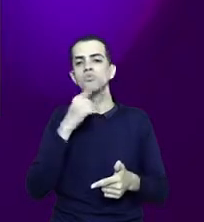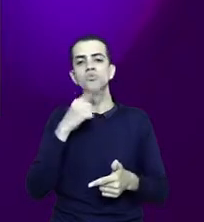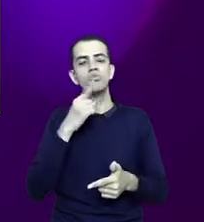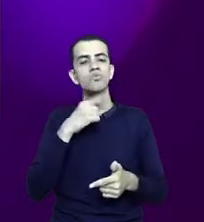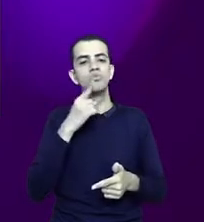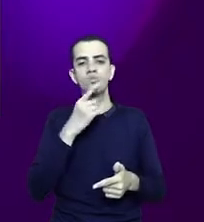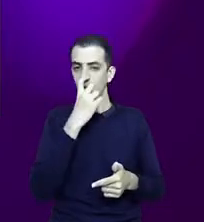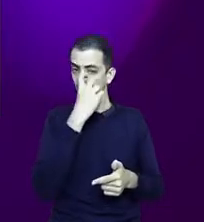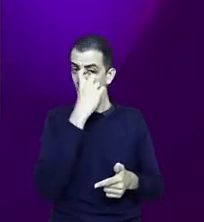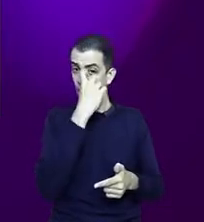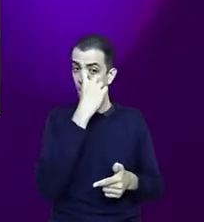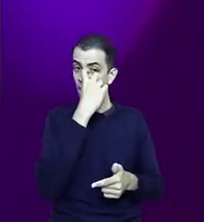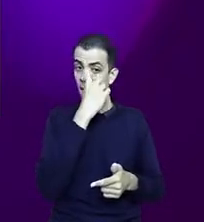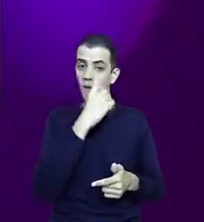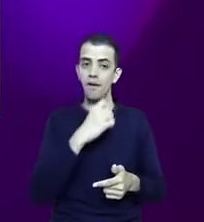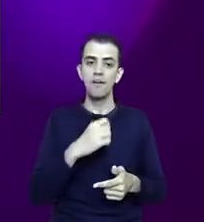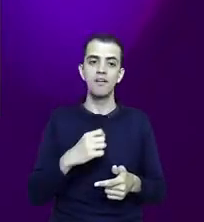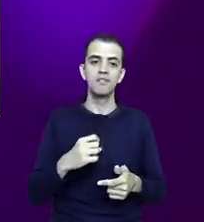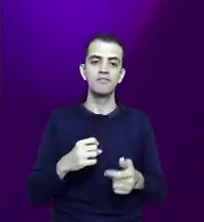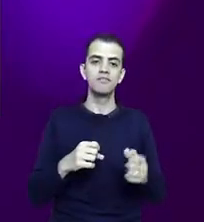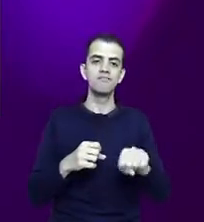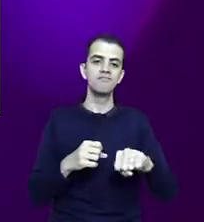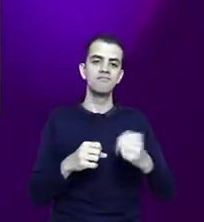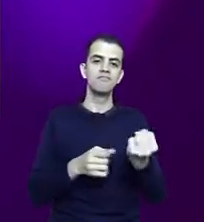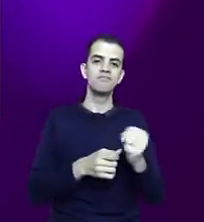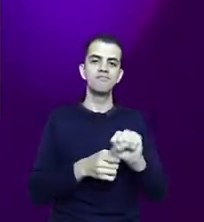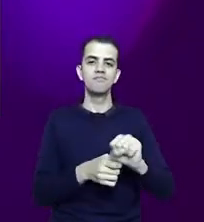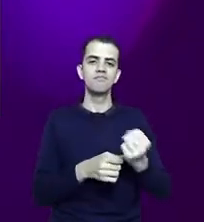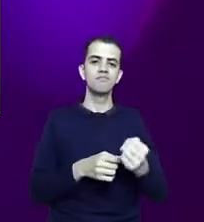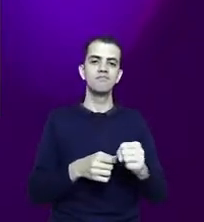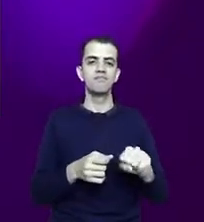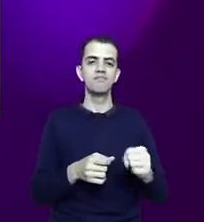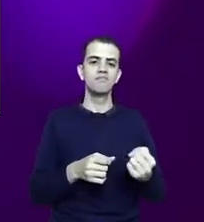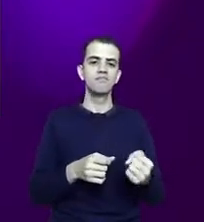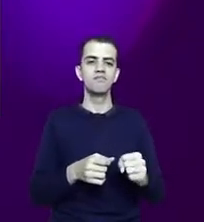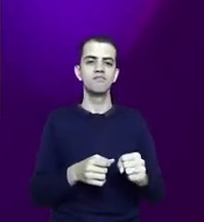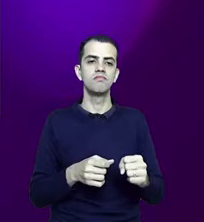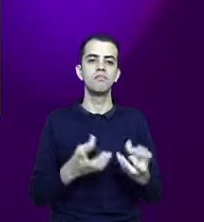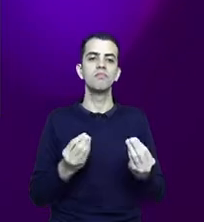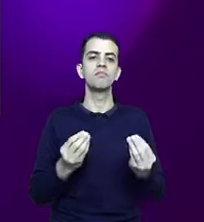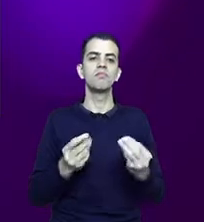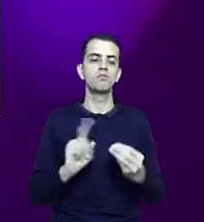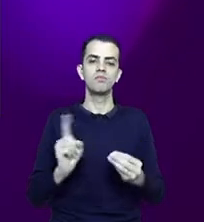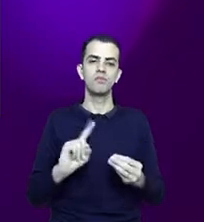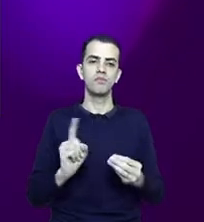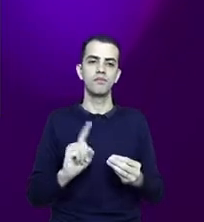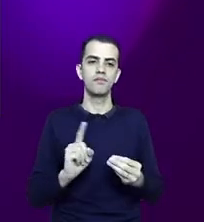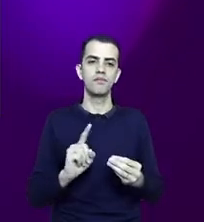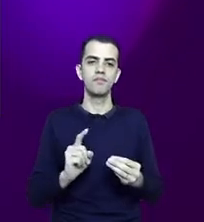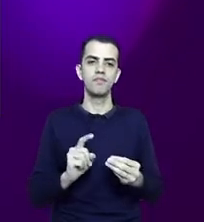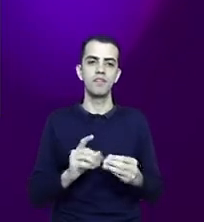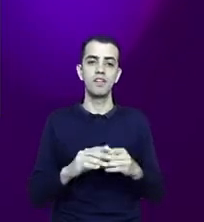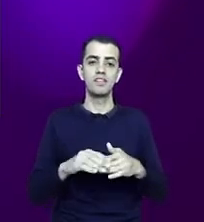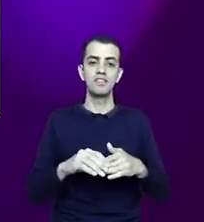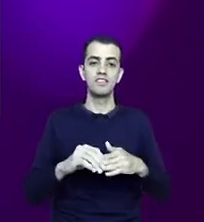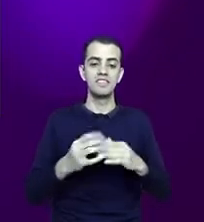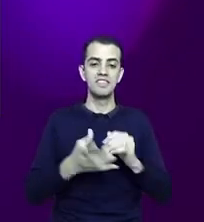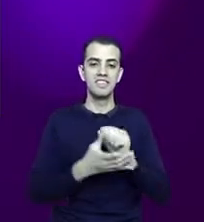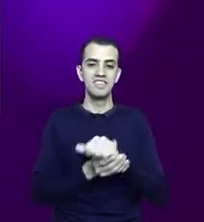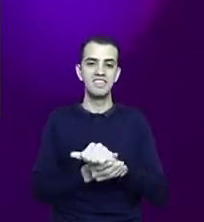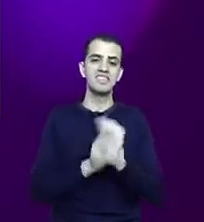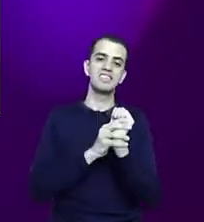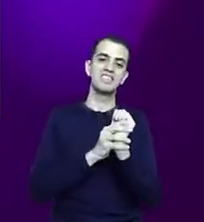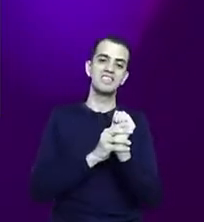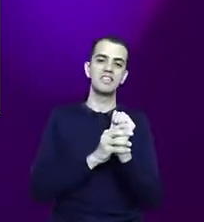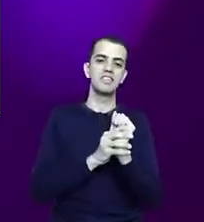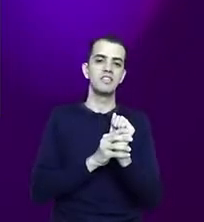tinha uma limitação significativa, não tinha muita limitação de flexo-extensão, nem de extensão, né? Tinha um pouco